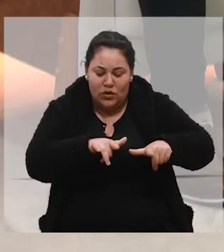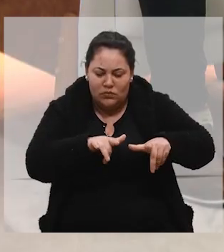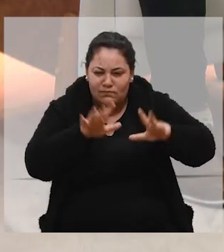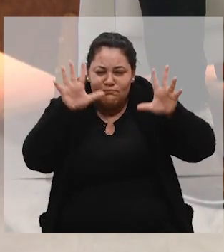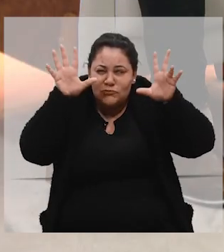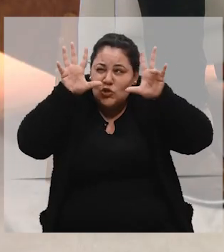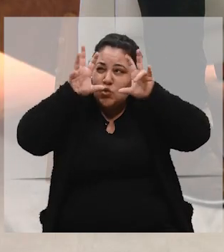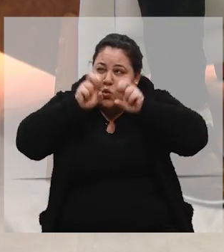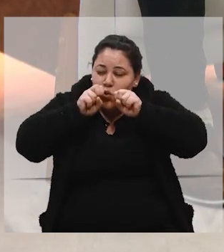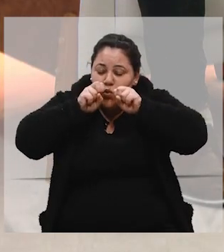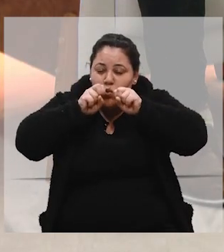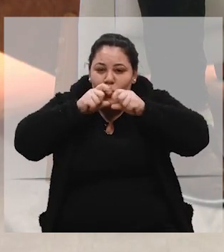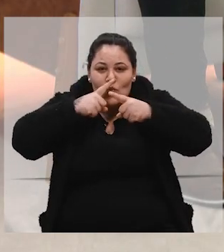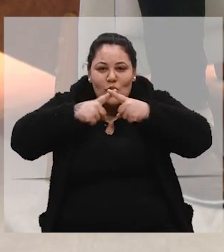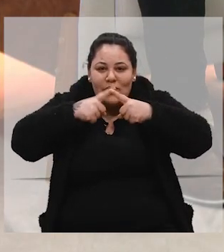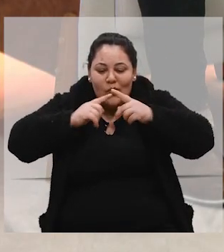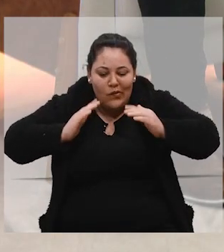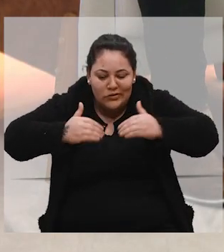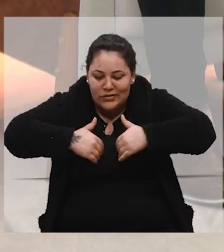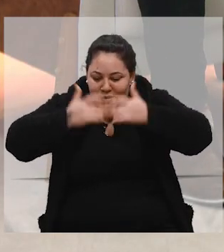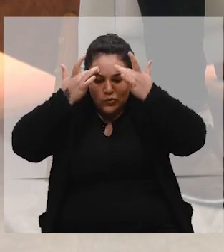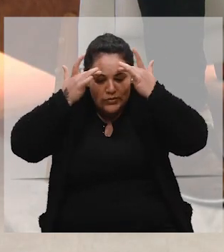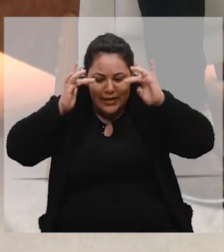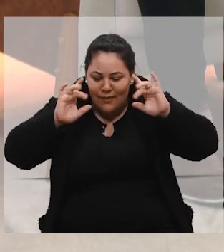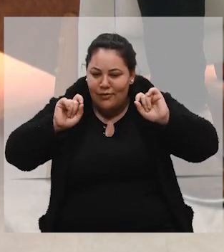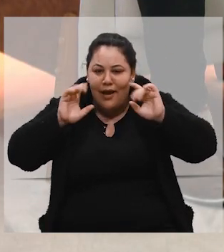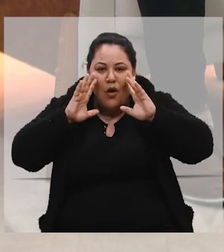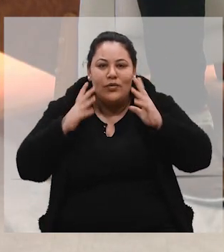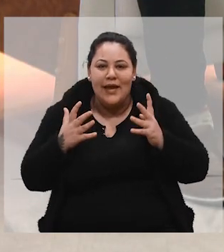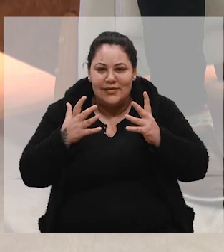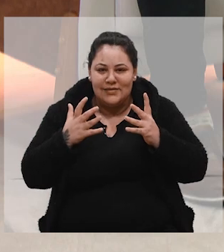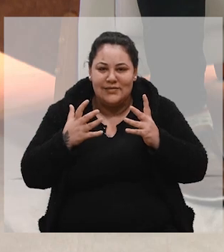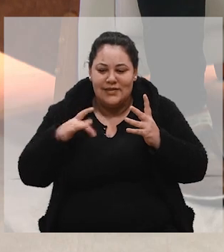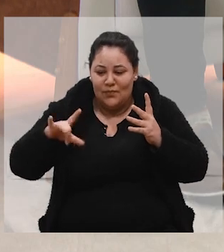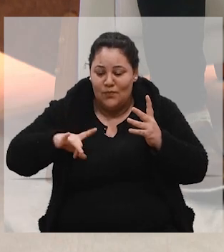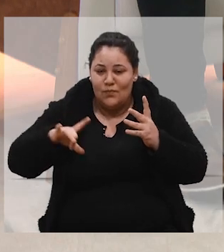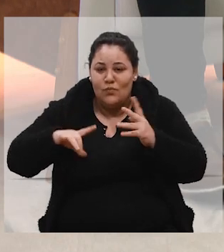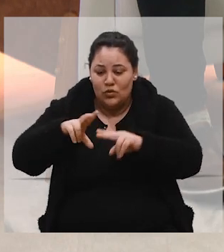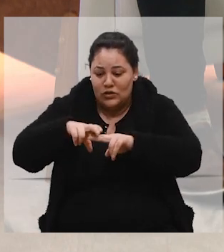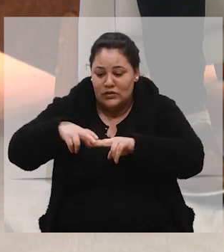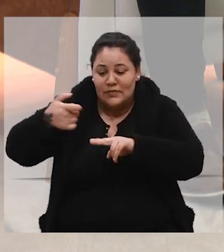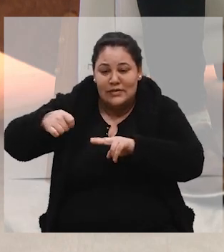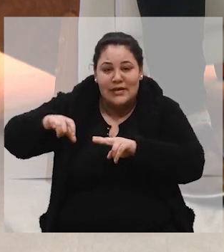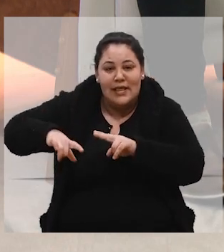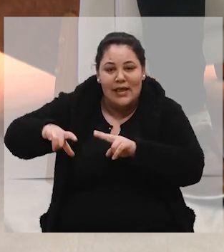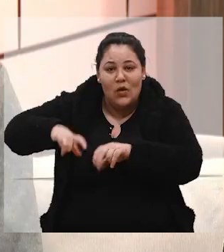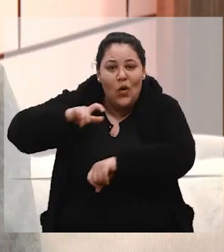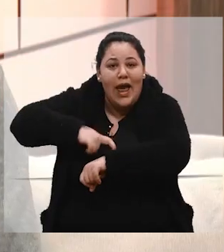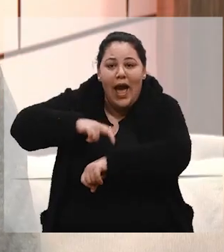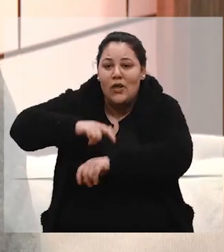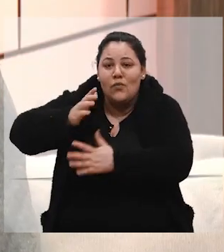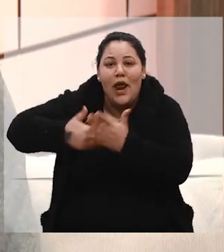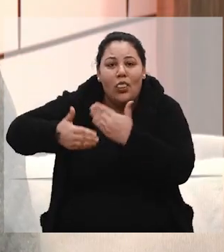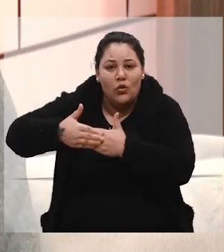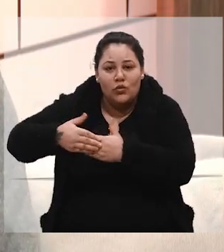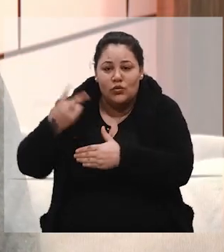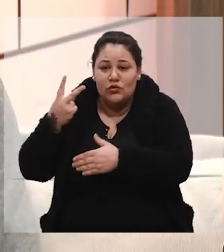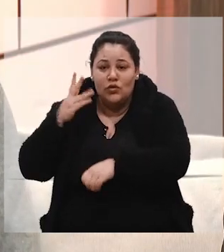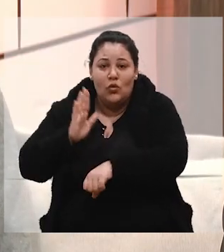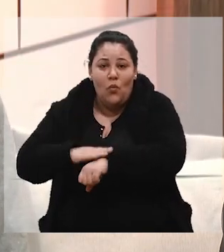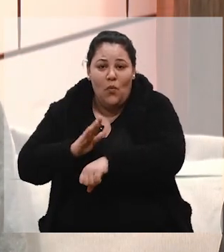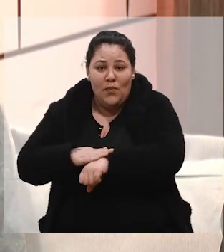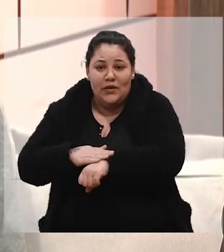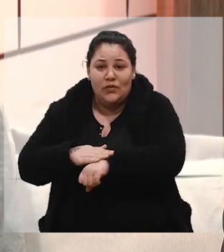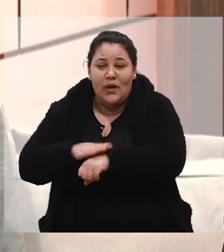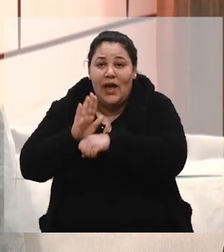ela saber aonde que ela está. Então, assim, é nesse ponto que a gente tem a rotina. Em um segundo momento, também